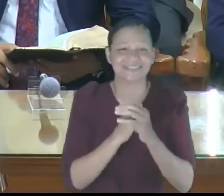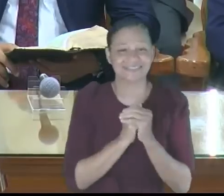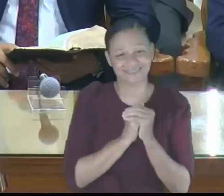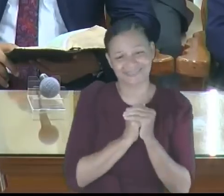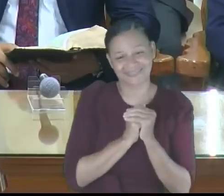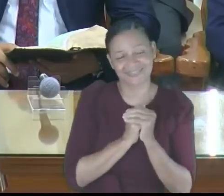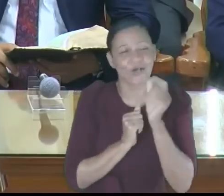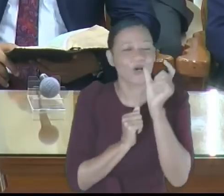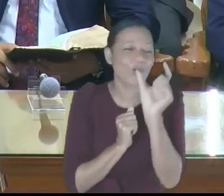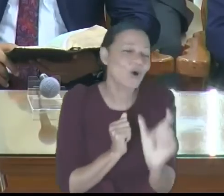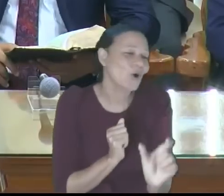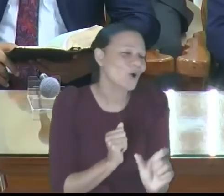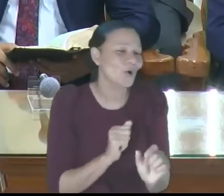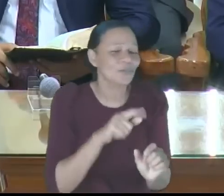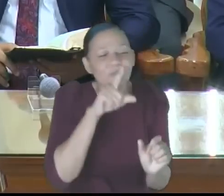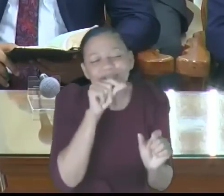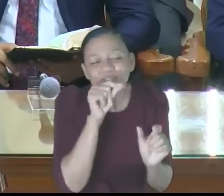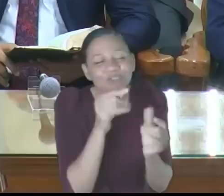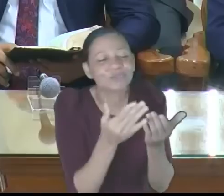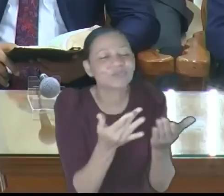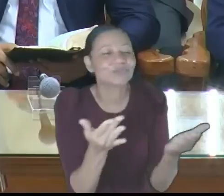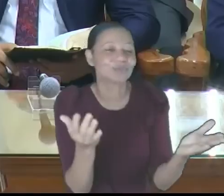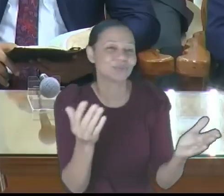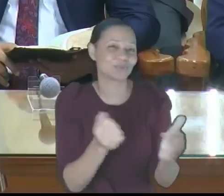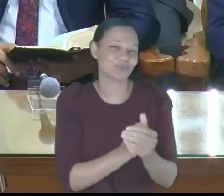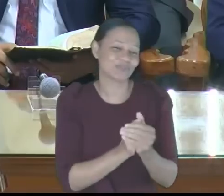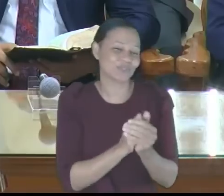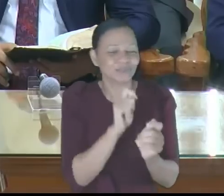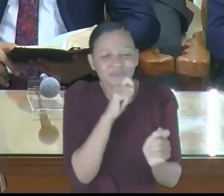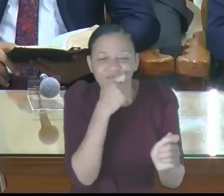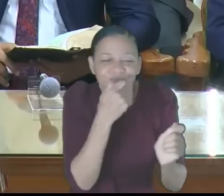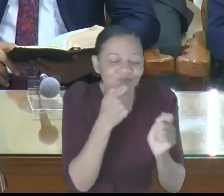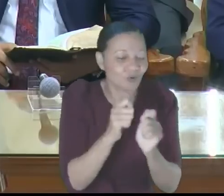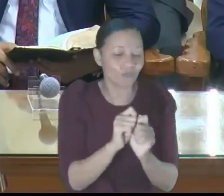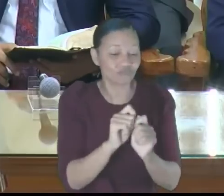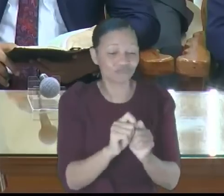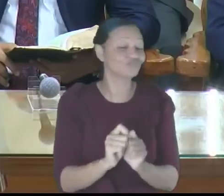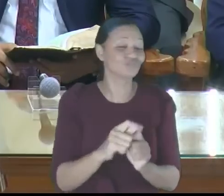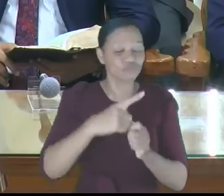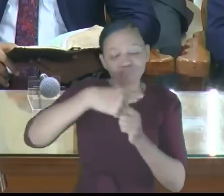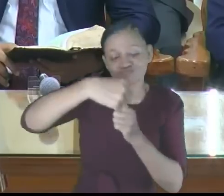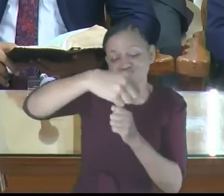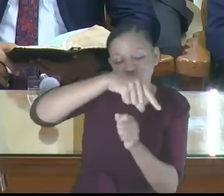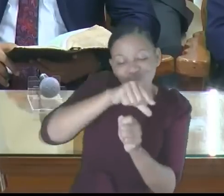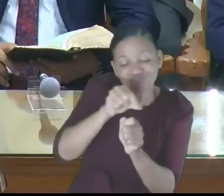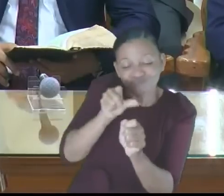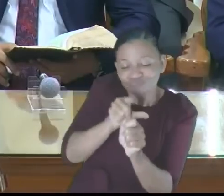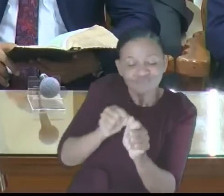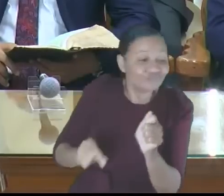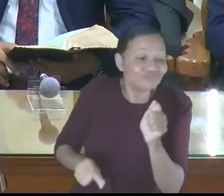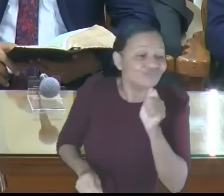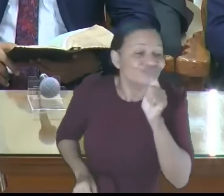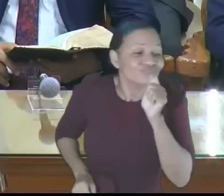meu bugari, diga o nome de outra flor, meu bem me quer.